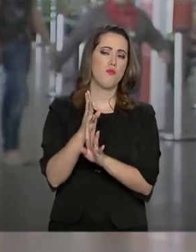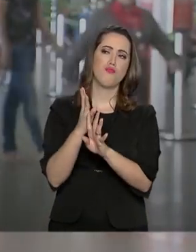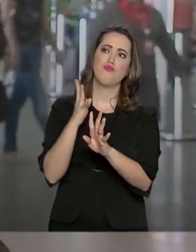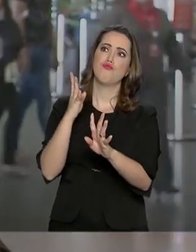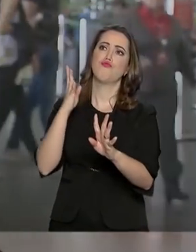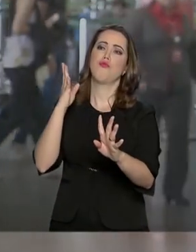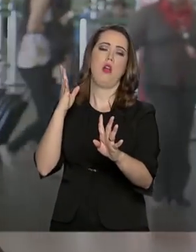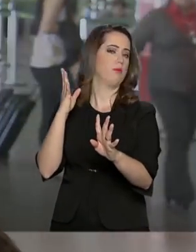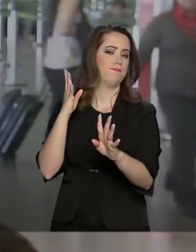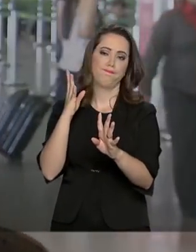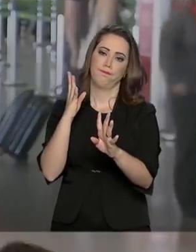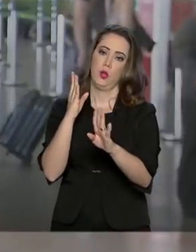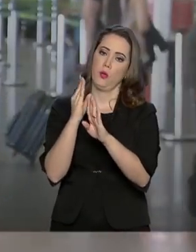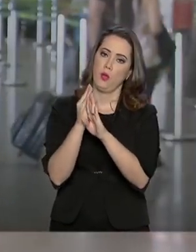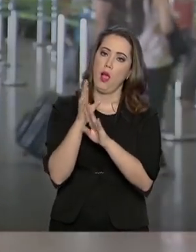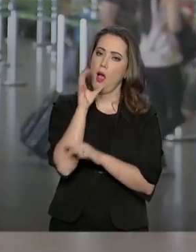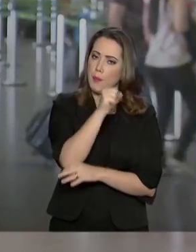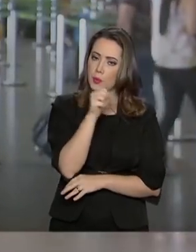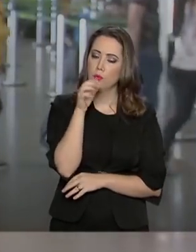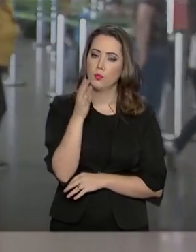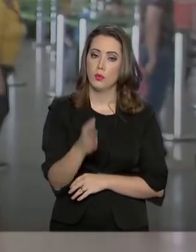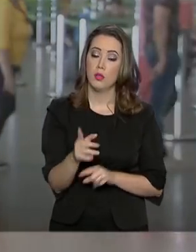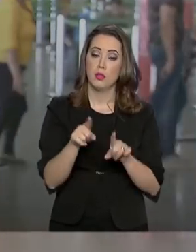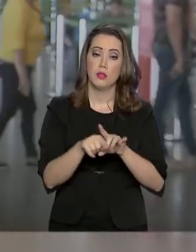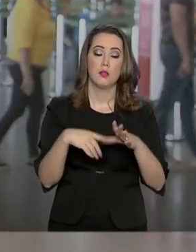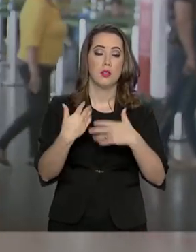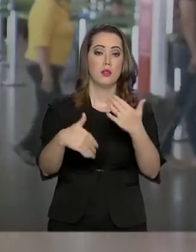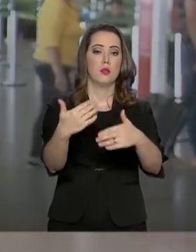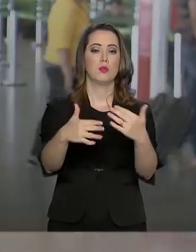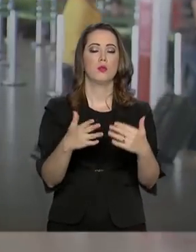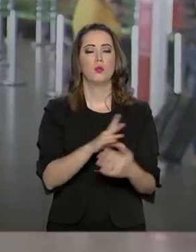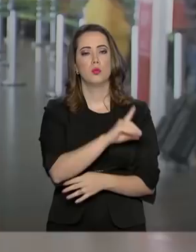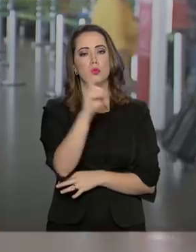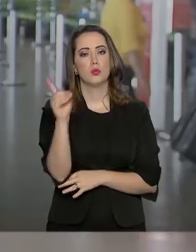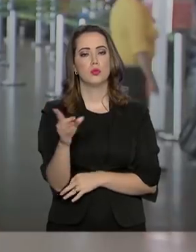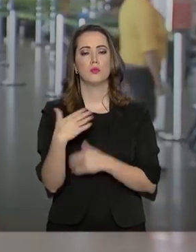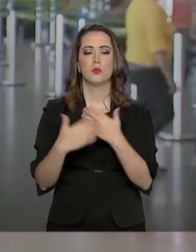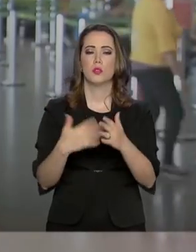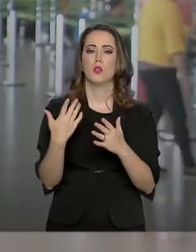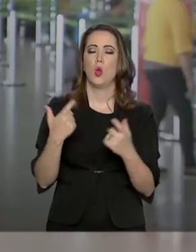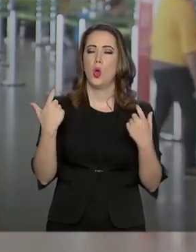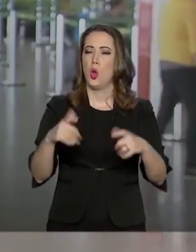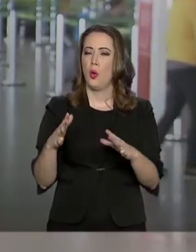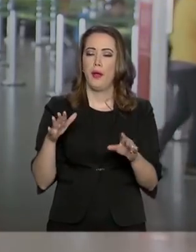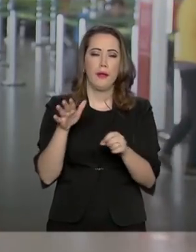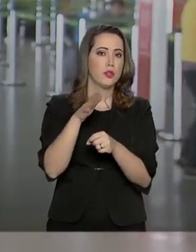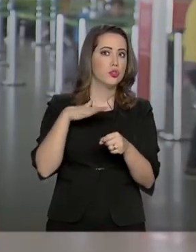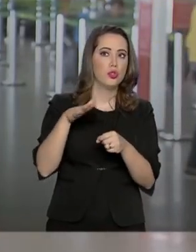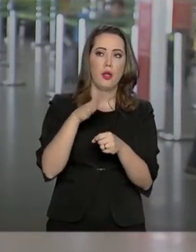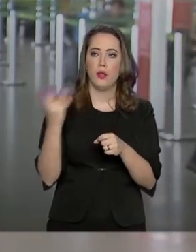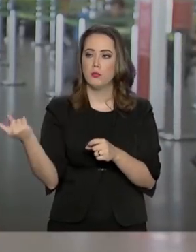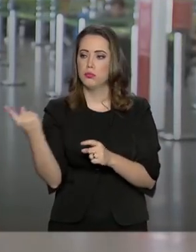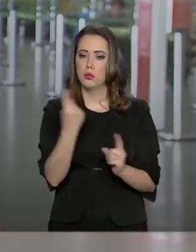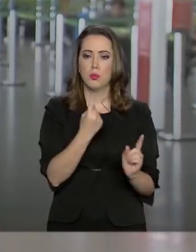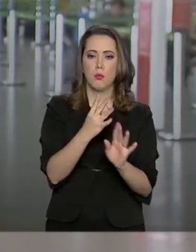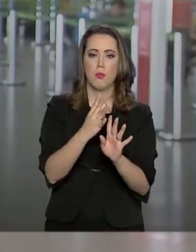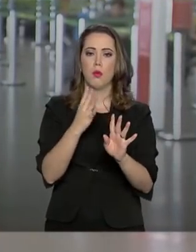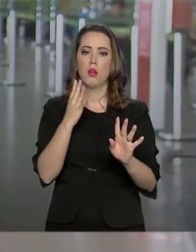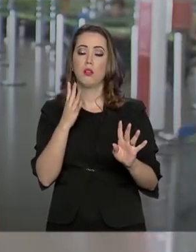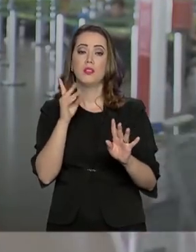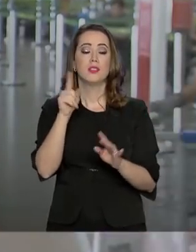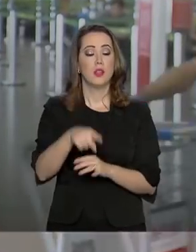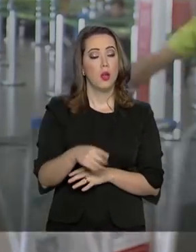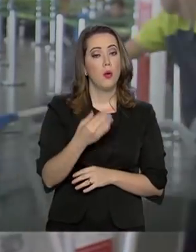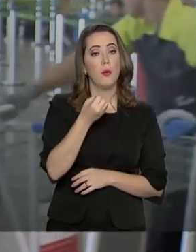evitar demora e atrasos. E ao longo de todo o dia deve ser assim, saguões cheios, filas. Então, é